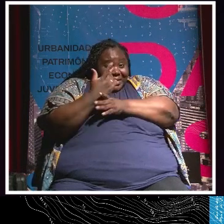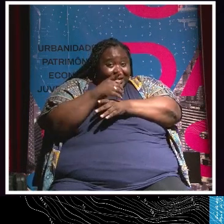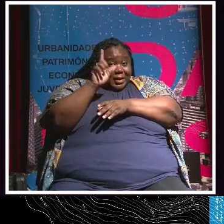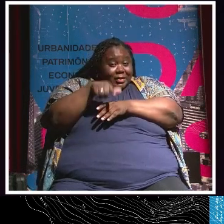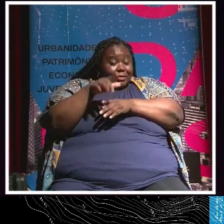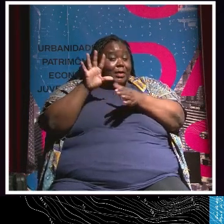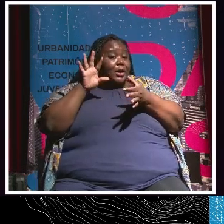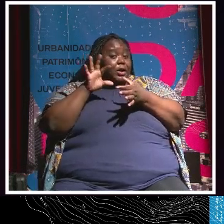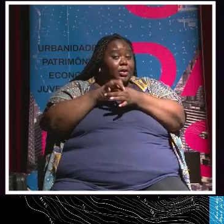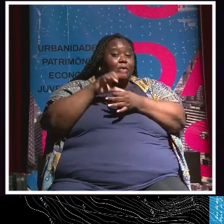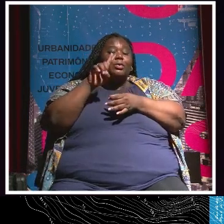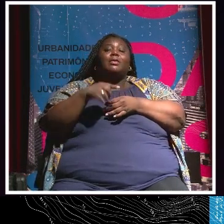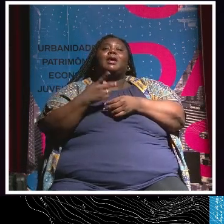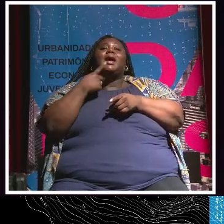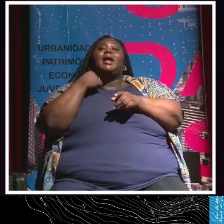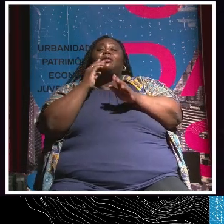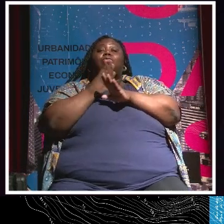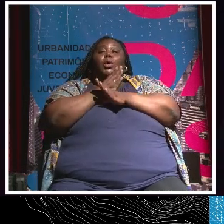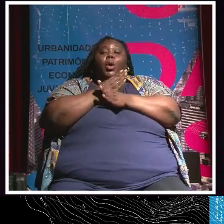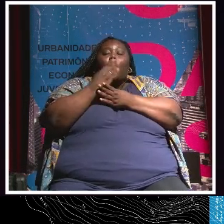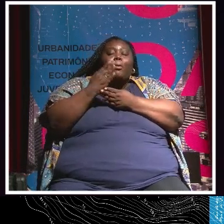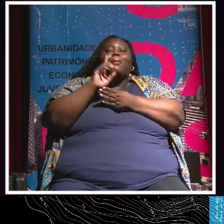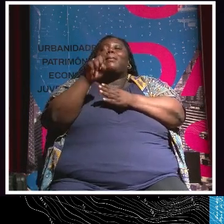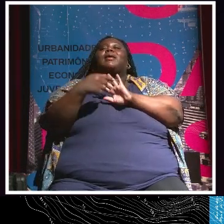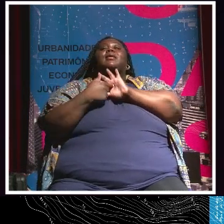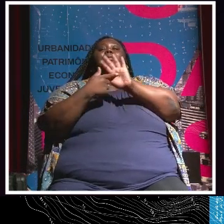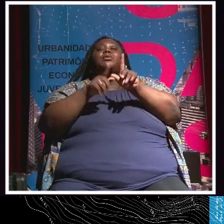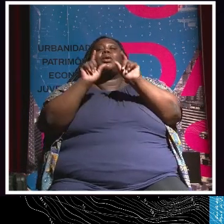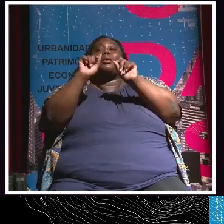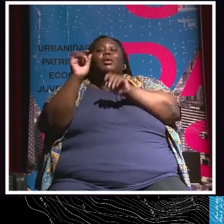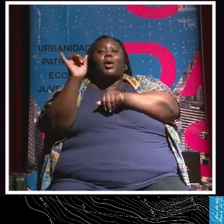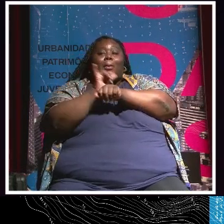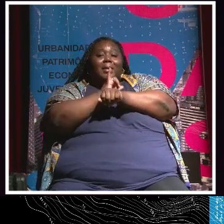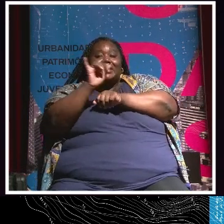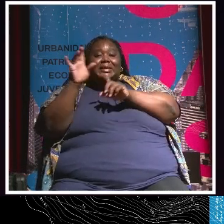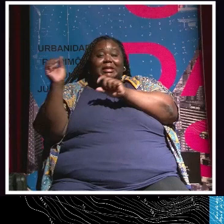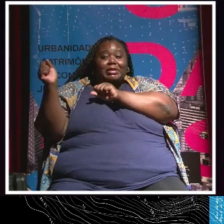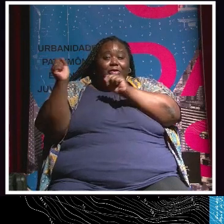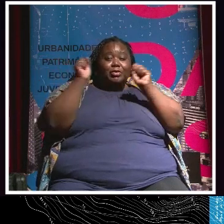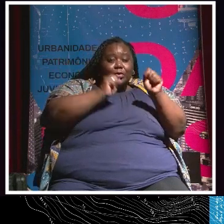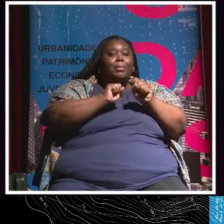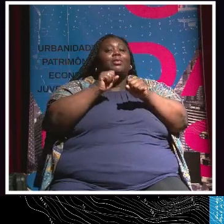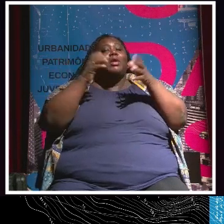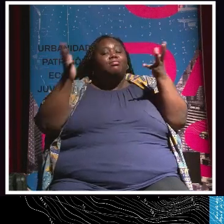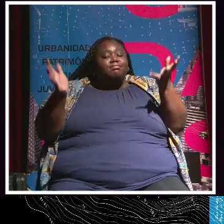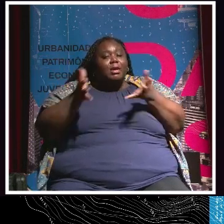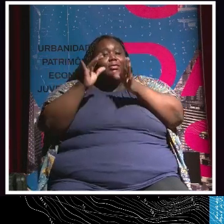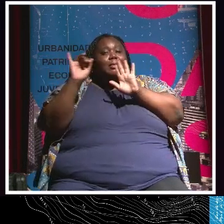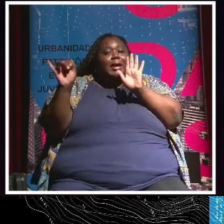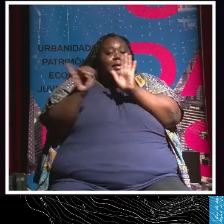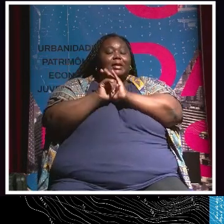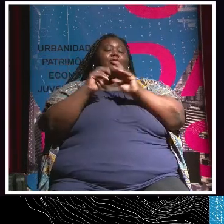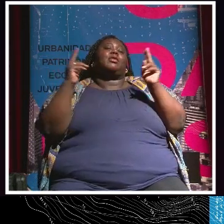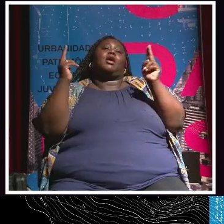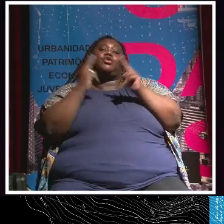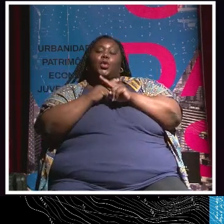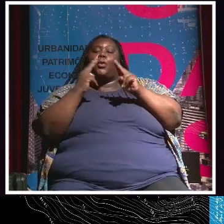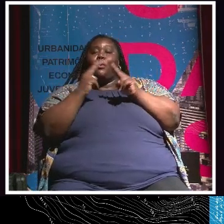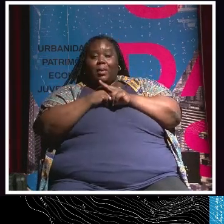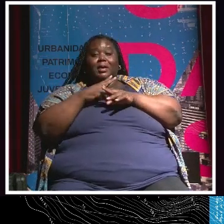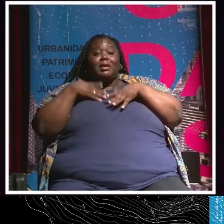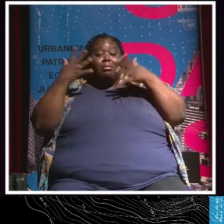nesse contexto, ela desponta como uma ferramenta poderosa para fomentar a identidade urbana, sem dúvida nenhuma,